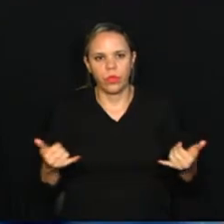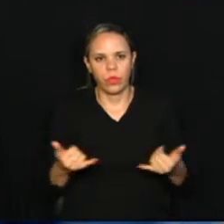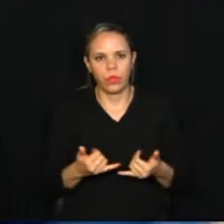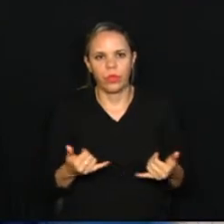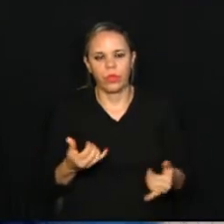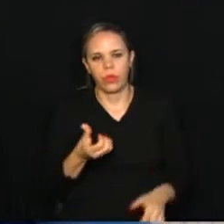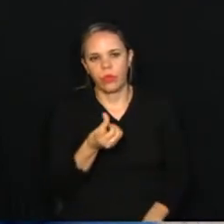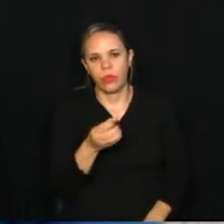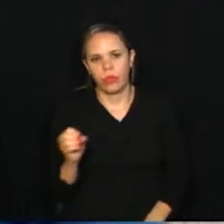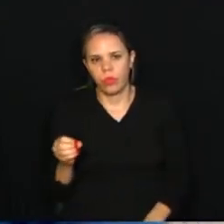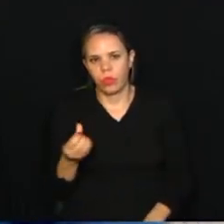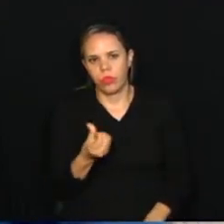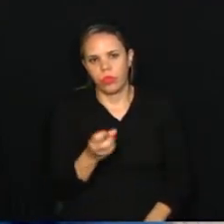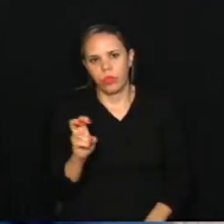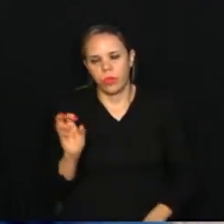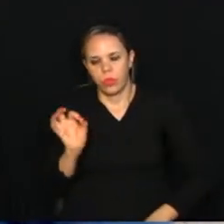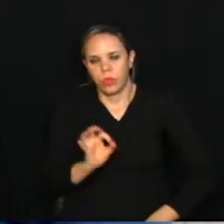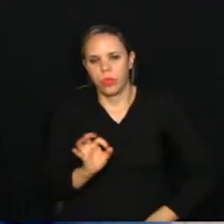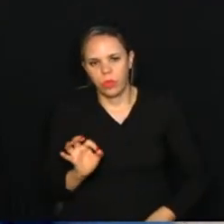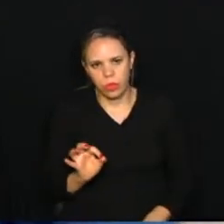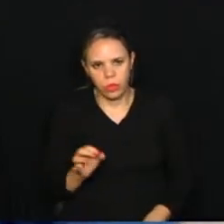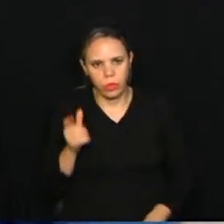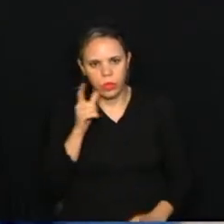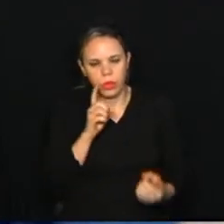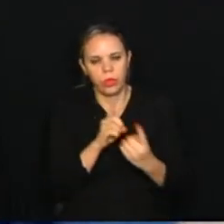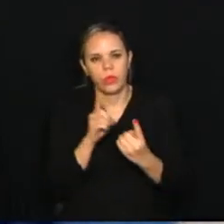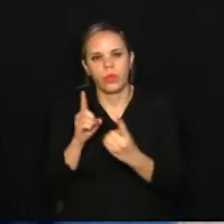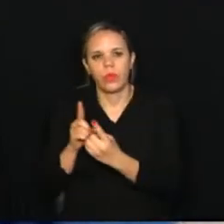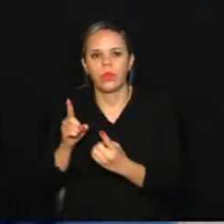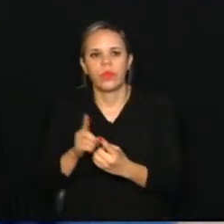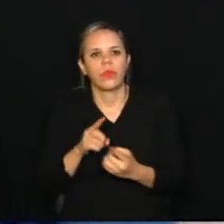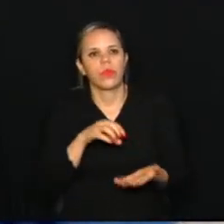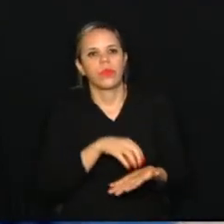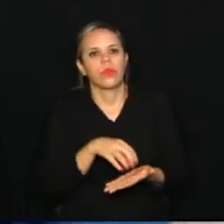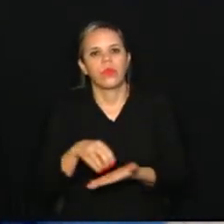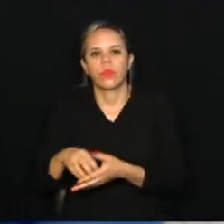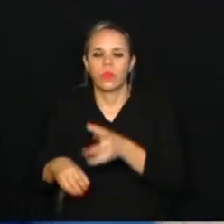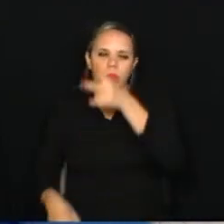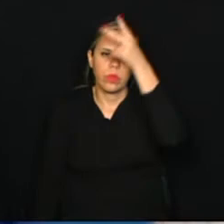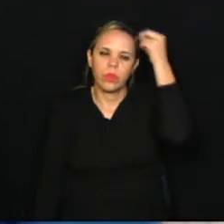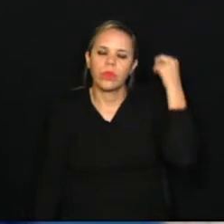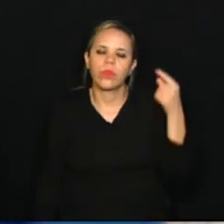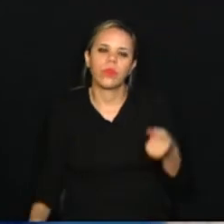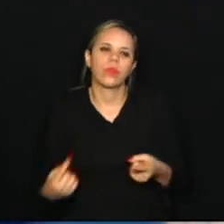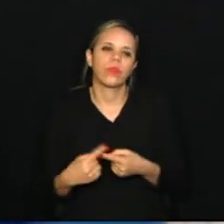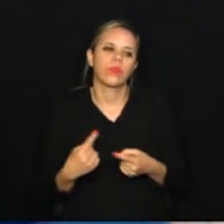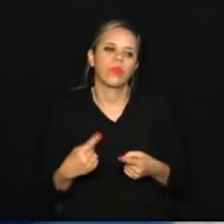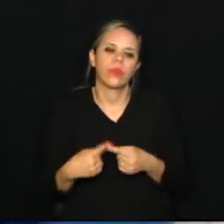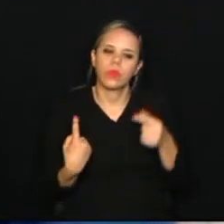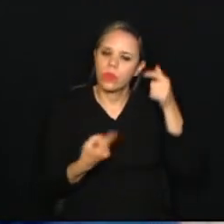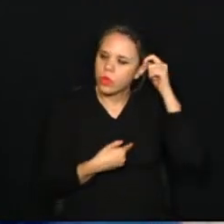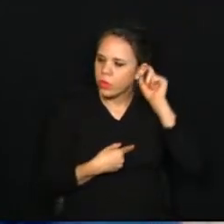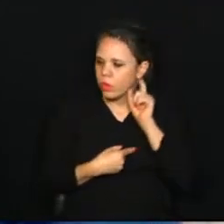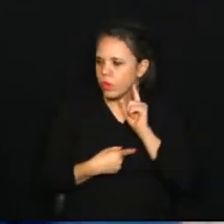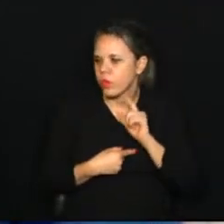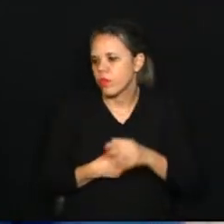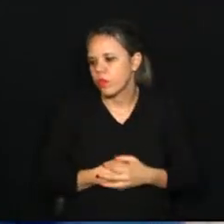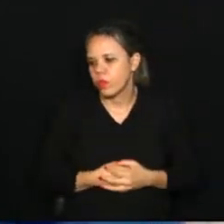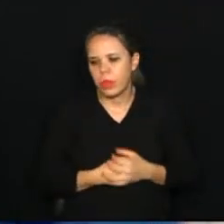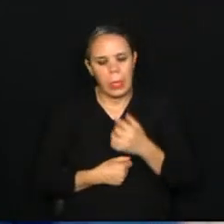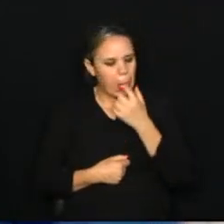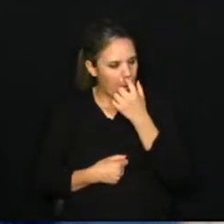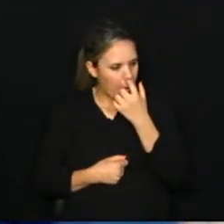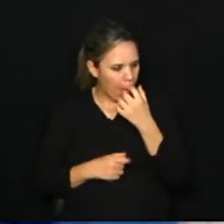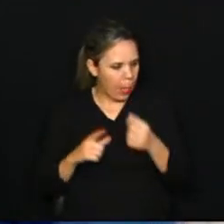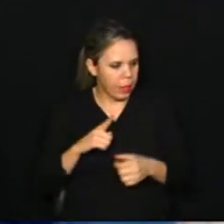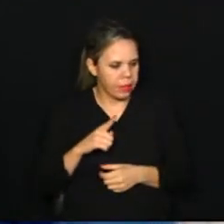60%, 65% desses pontos da prefeitura, porque, além da nossa fibra, presidente, nós temos